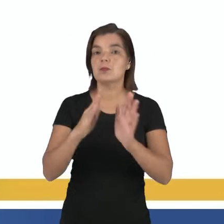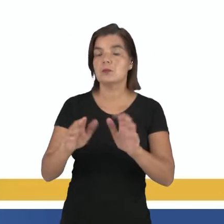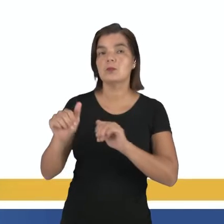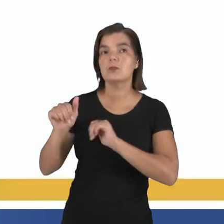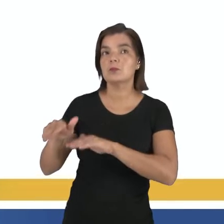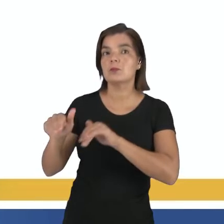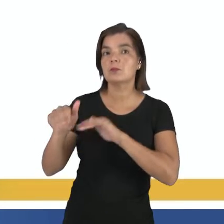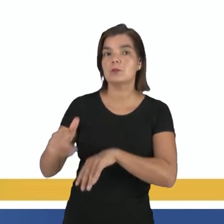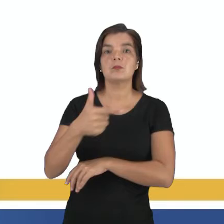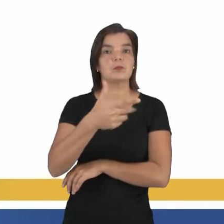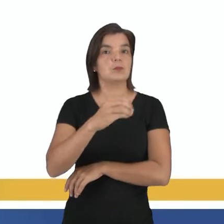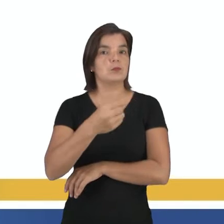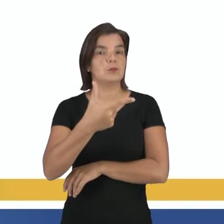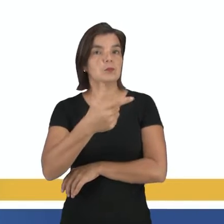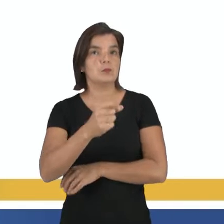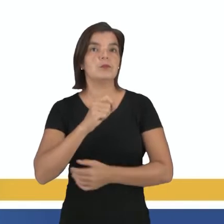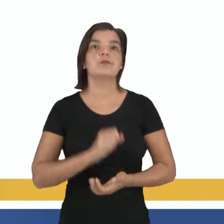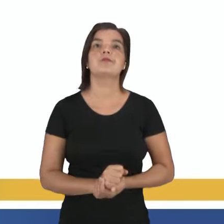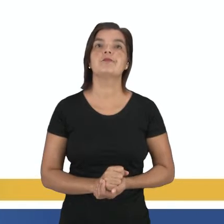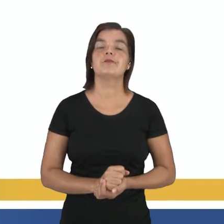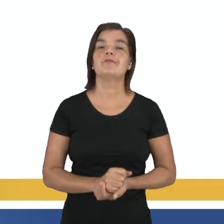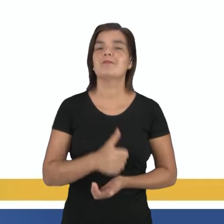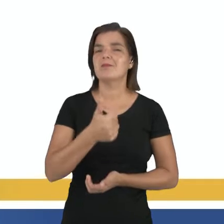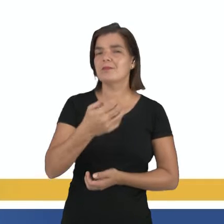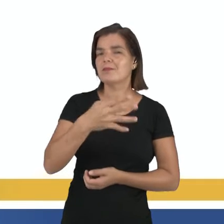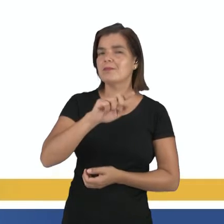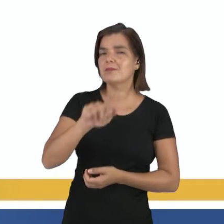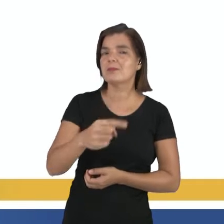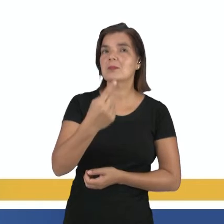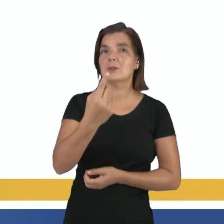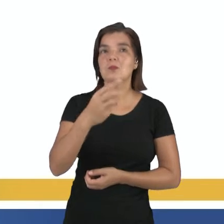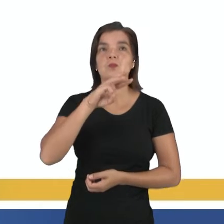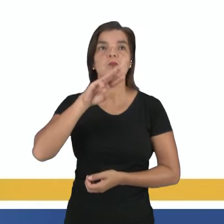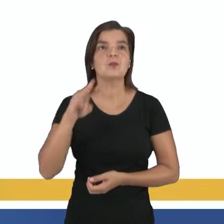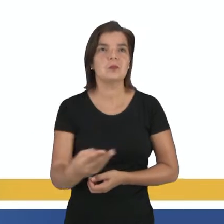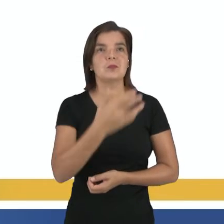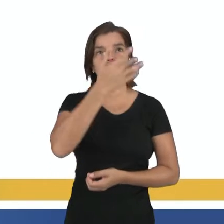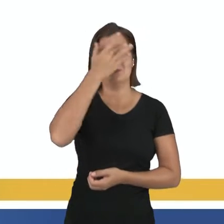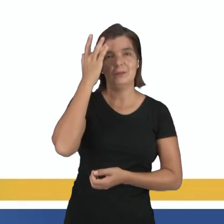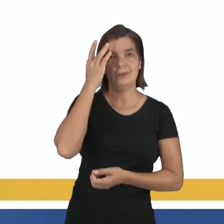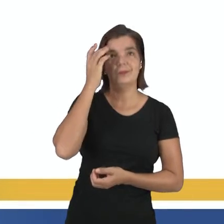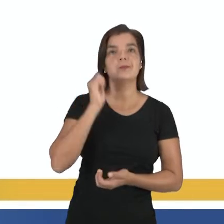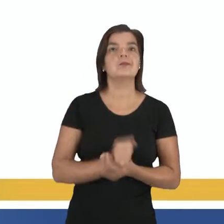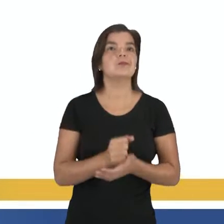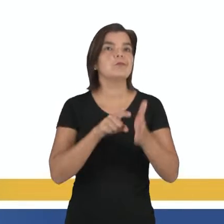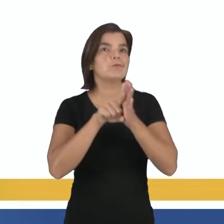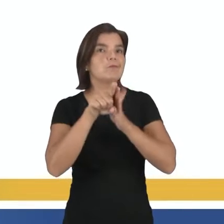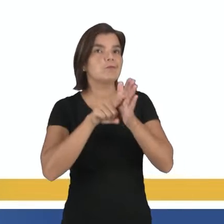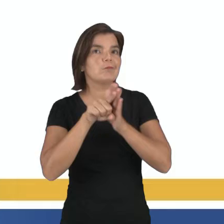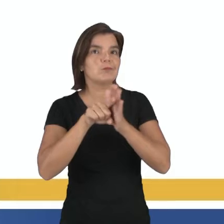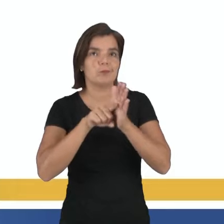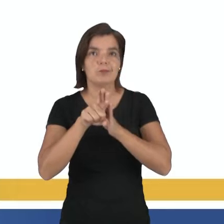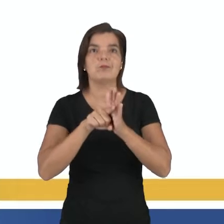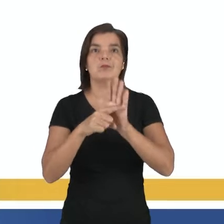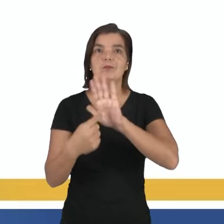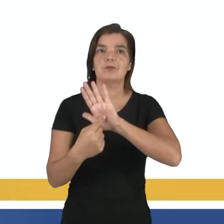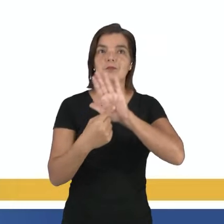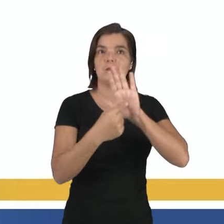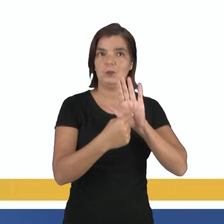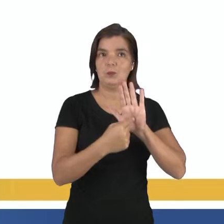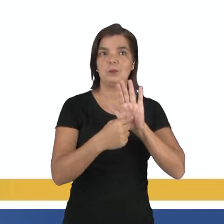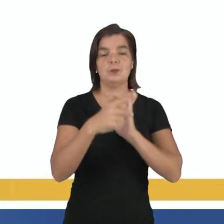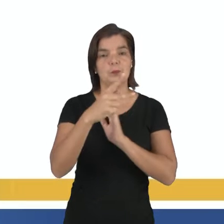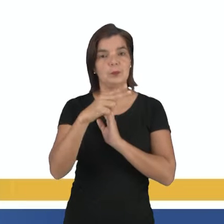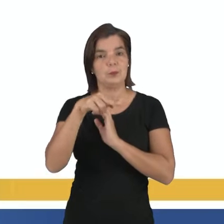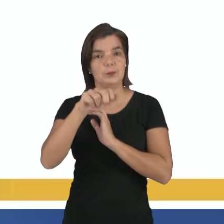encerrado em setembro de 2020, afetando 14,1 milhões de pessoas, segundo dados da Pesquisa Nacional